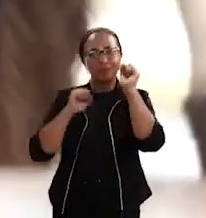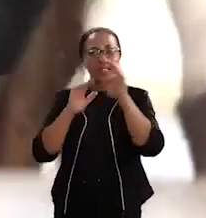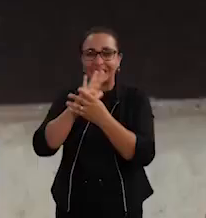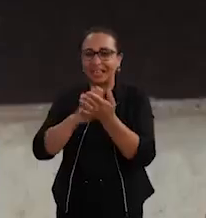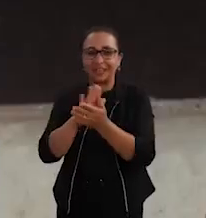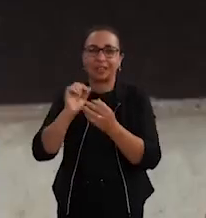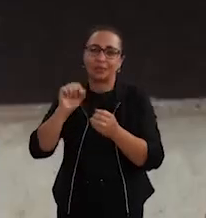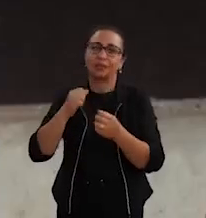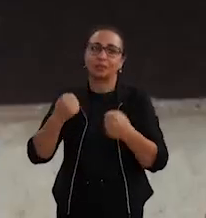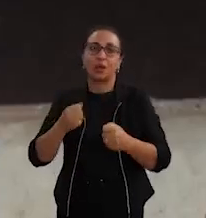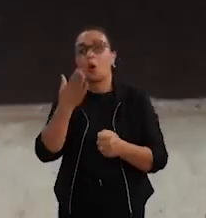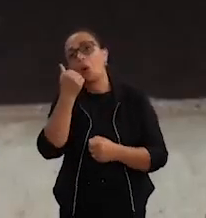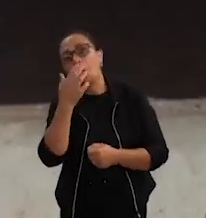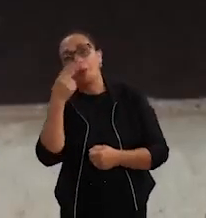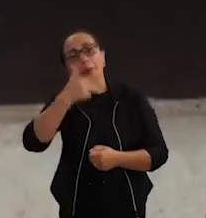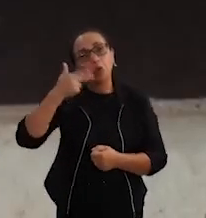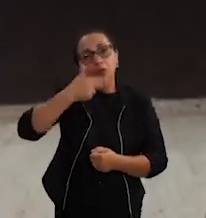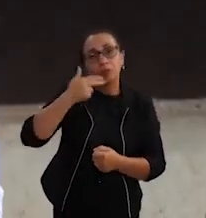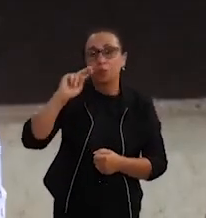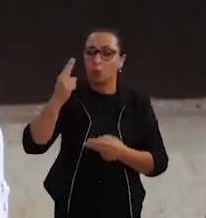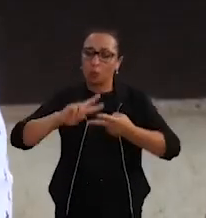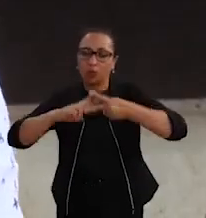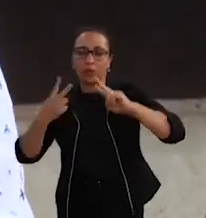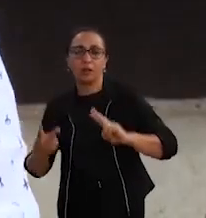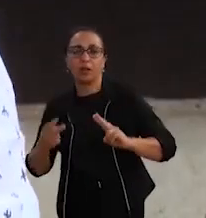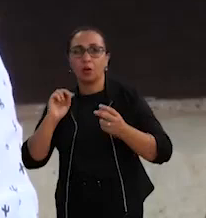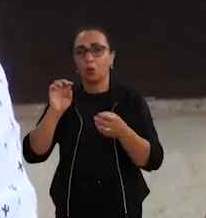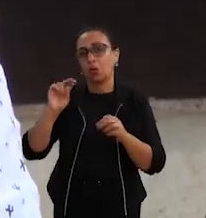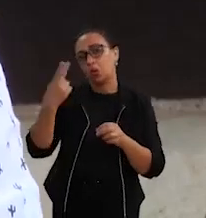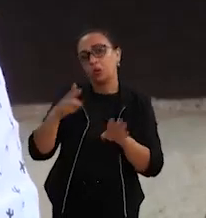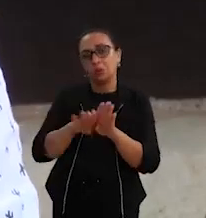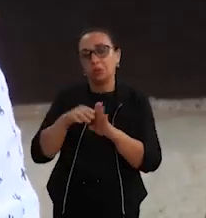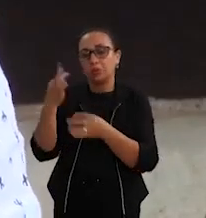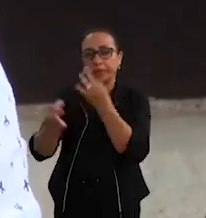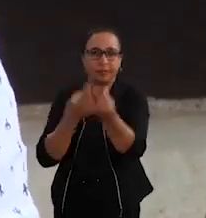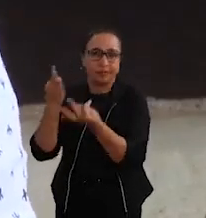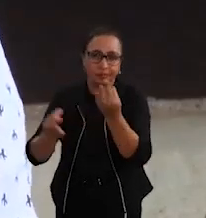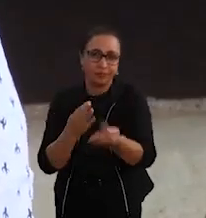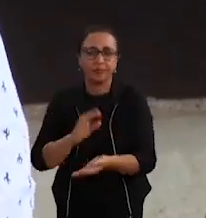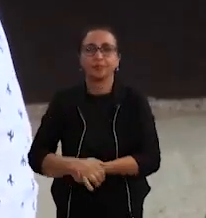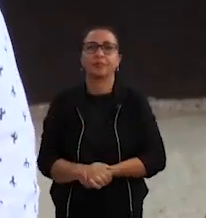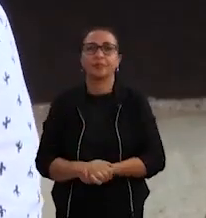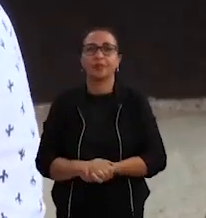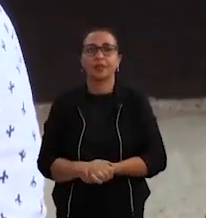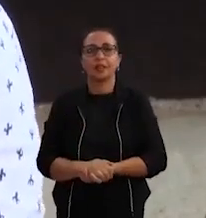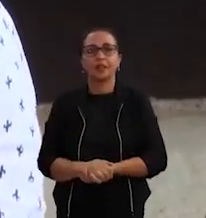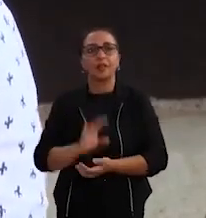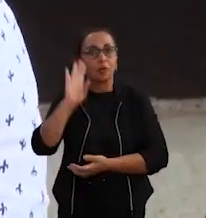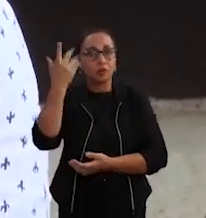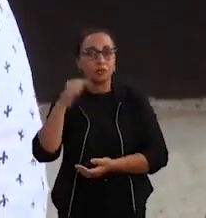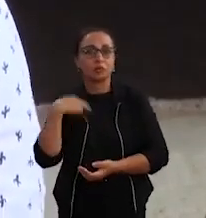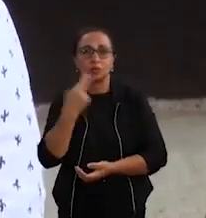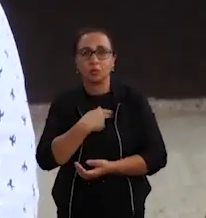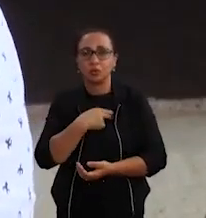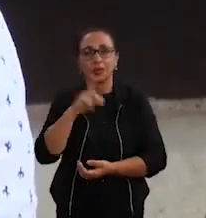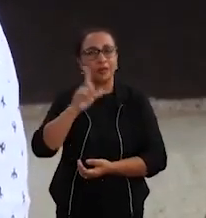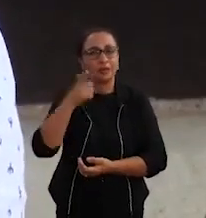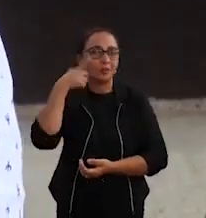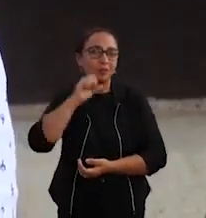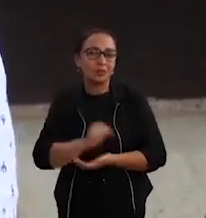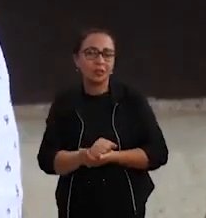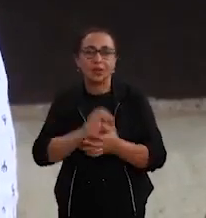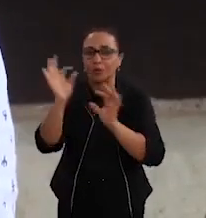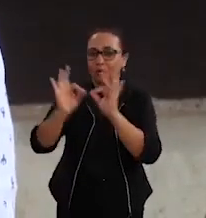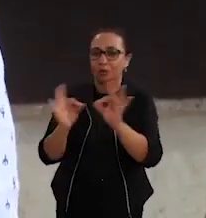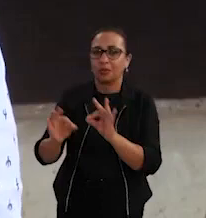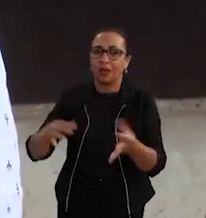estaria apto, ou pela nutrição, ou pela sua genética, ou pelo seu manejo. Então, um fator que a gente fala que